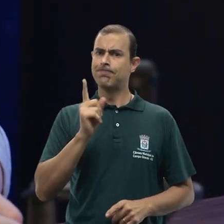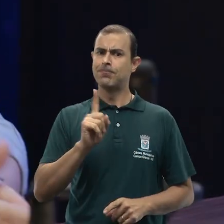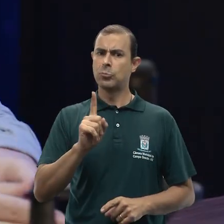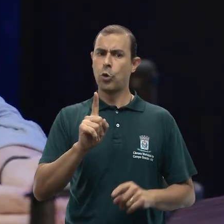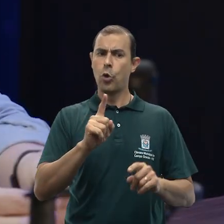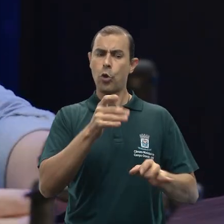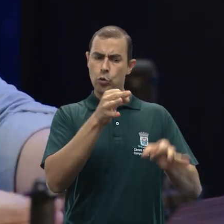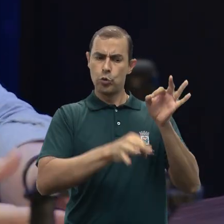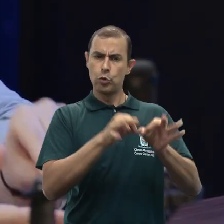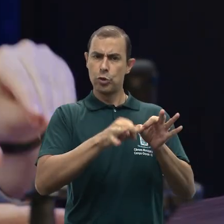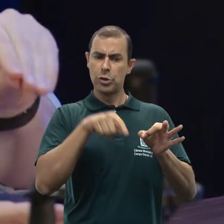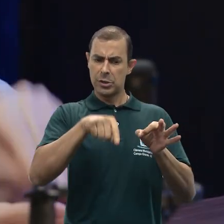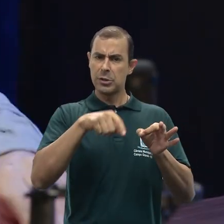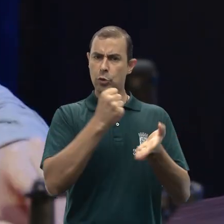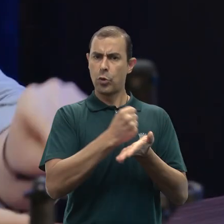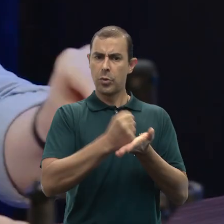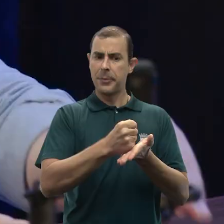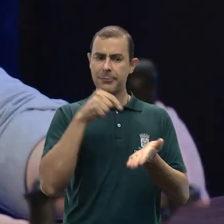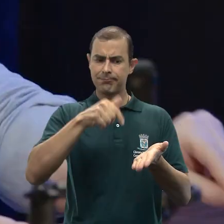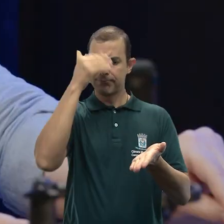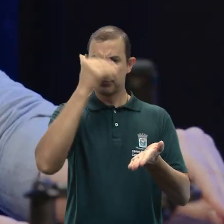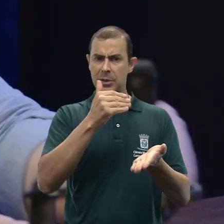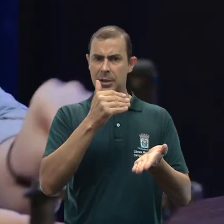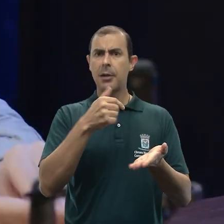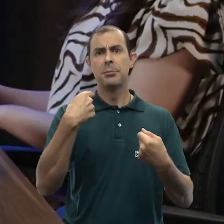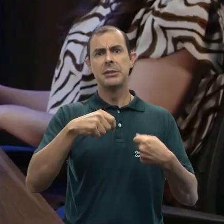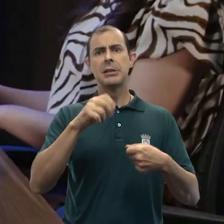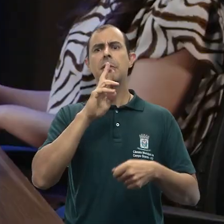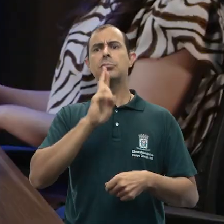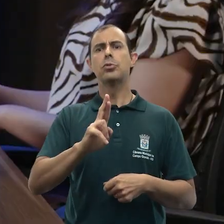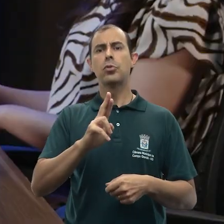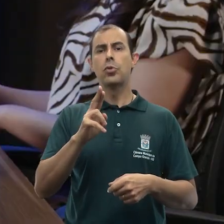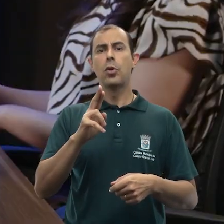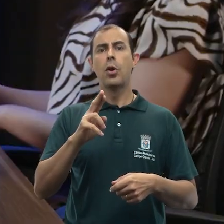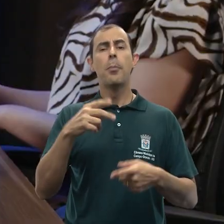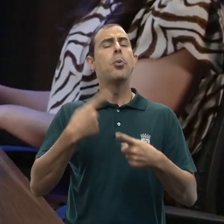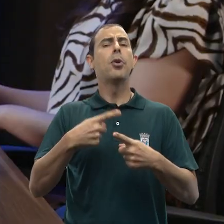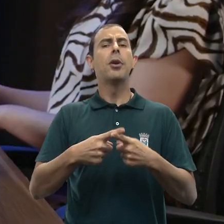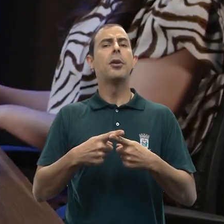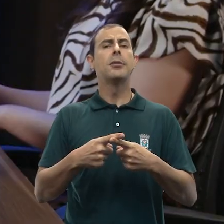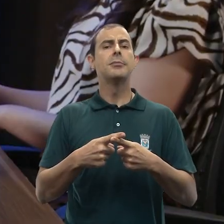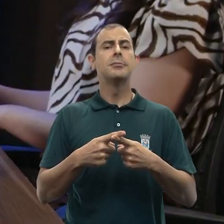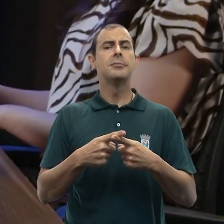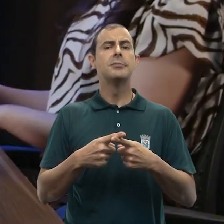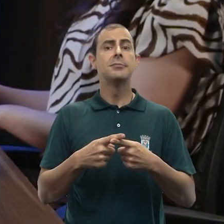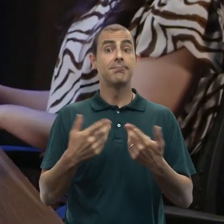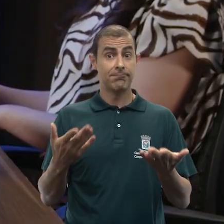vista jurídico, alguém tem que dar uma resposta do porquê isso está assim ou que se interrompa esse contrato.